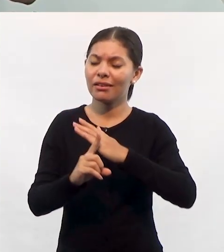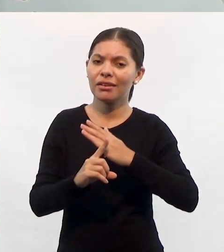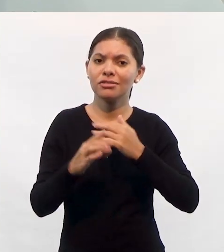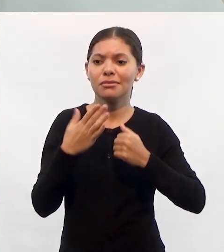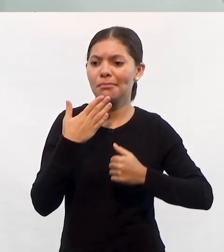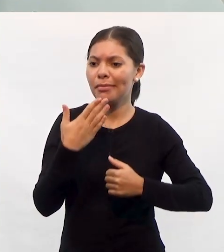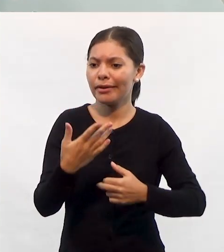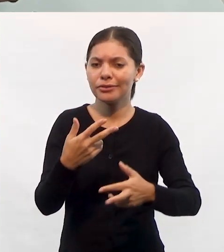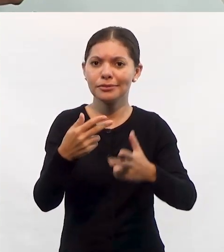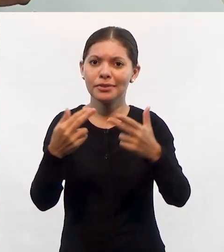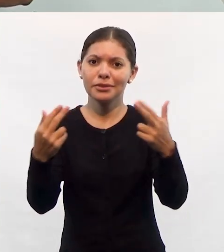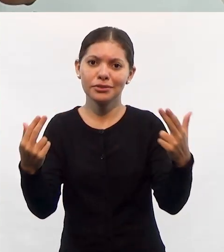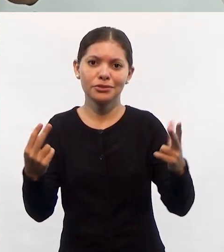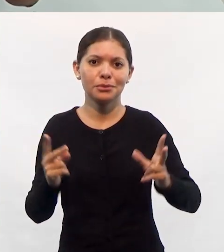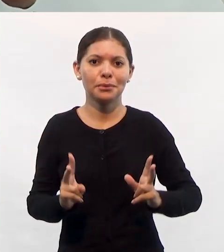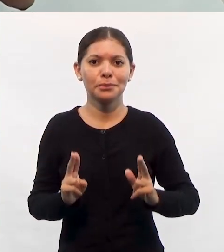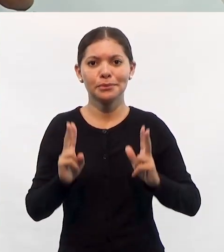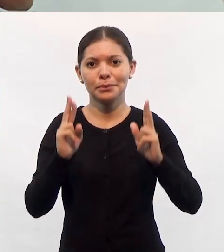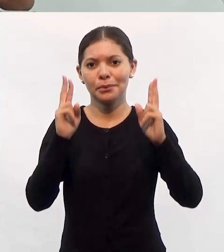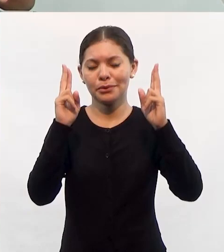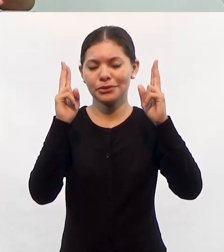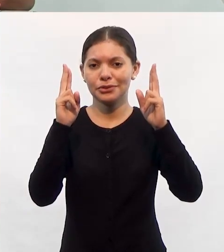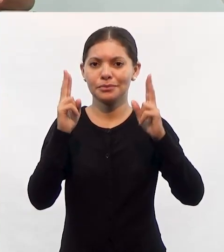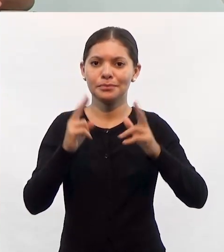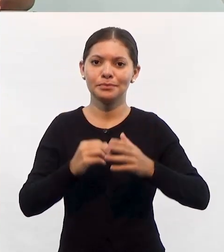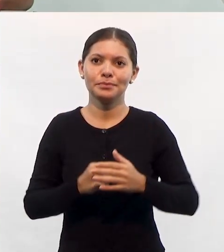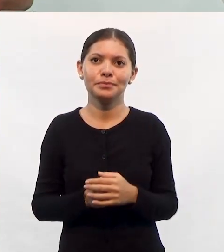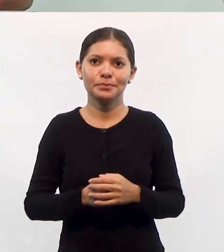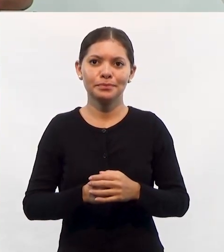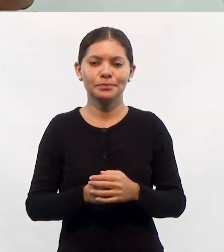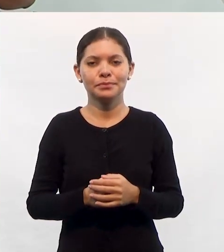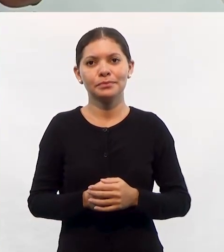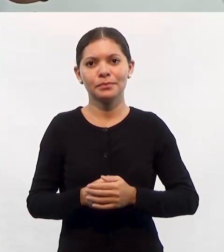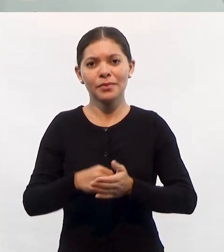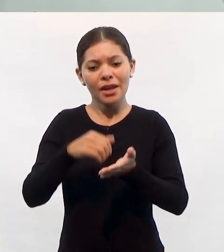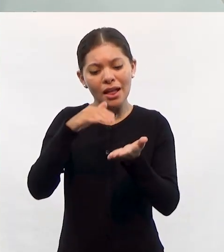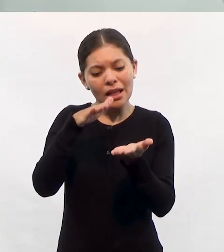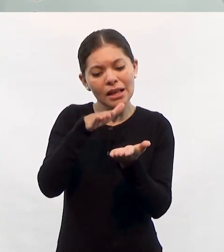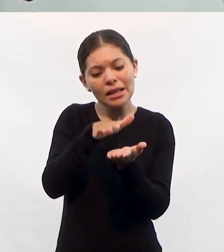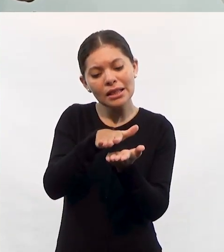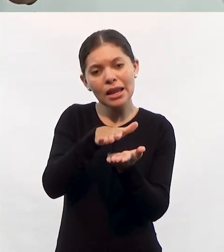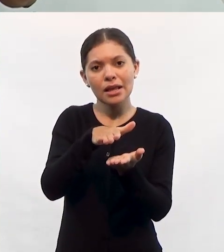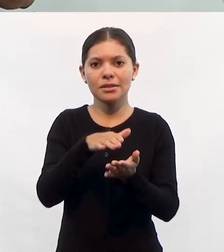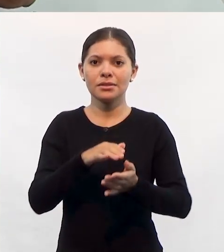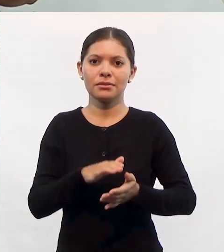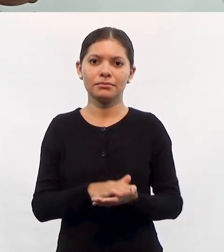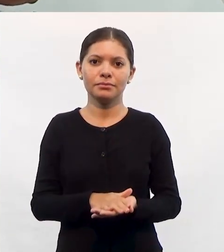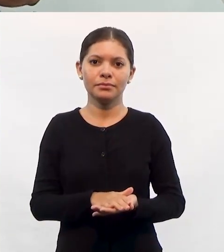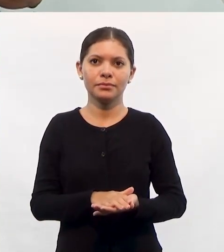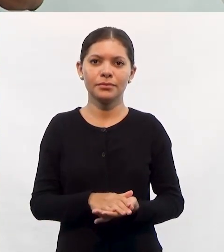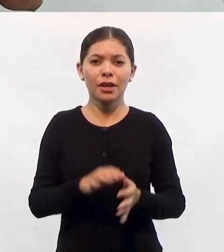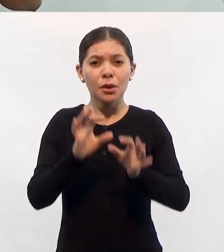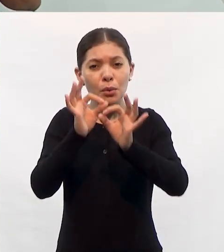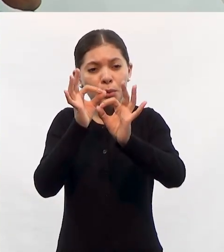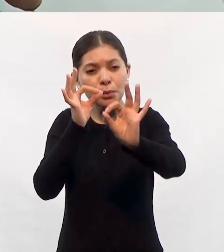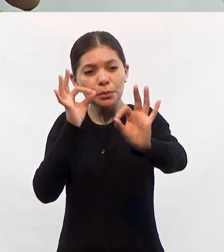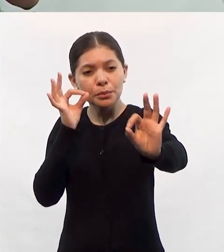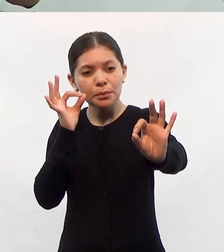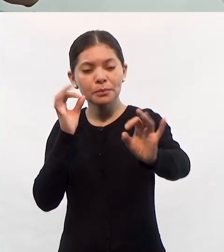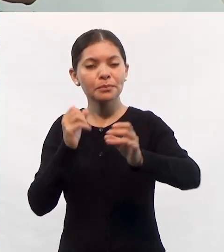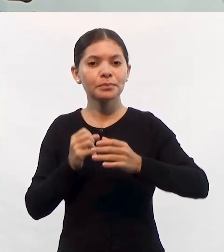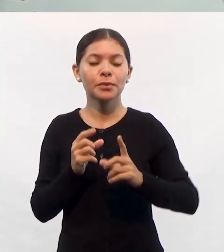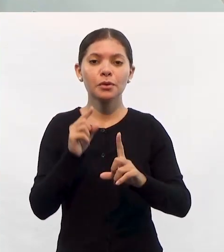vamos dar preferência um tipo de corte régua mais estreita e comprida que se chama deck podemos